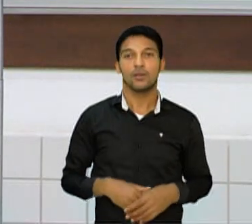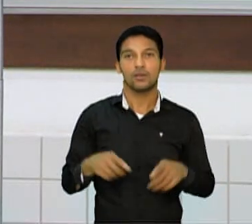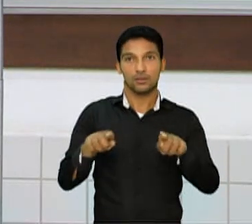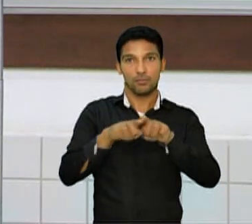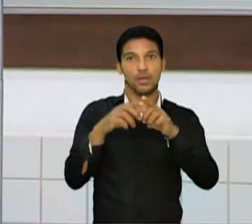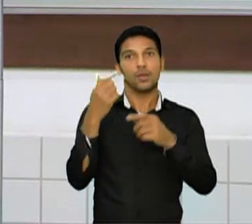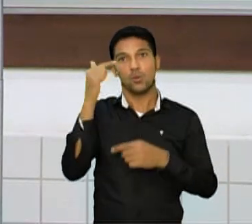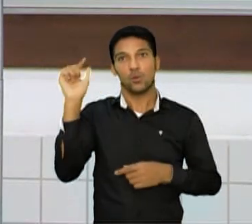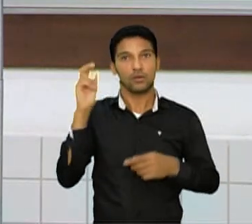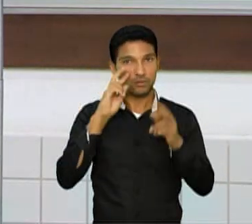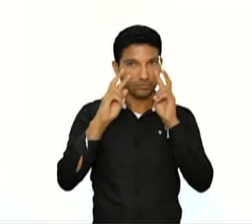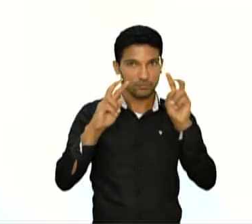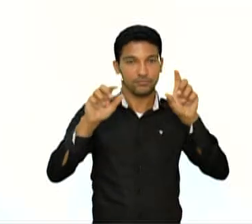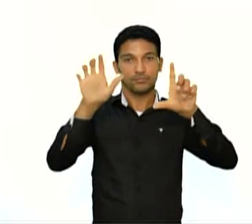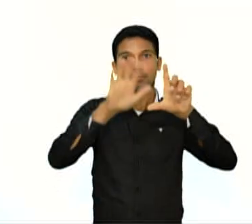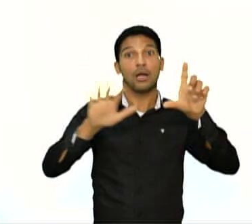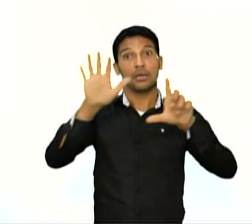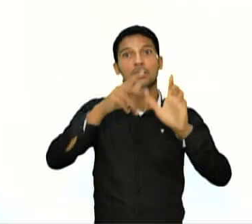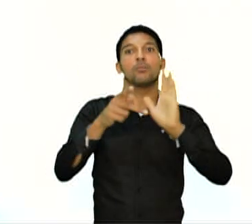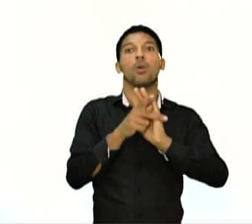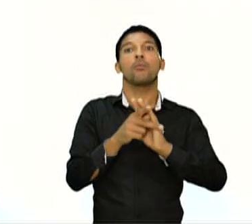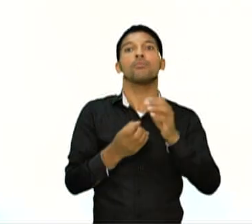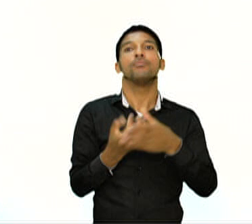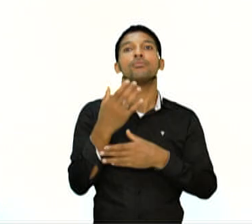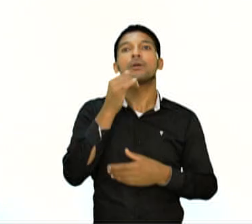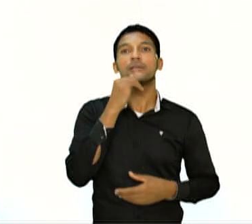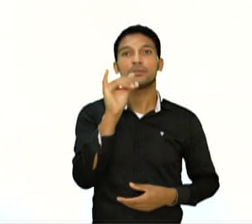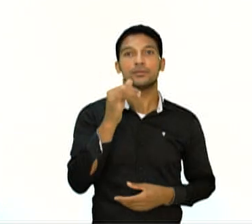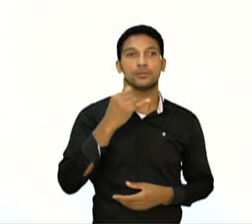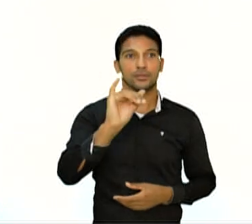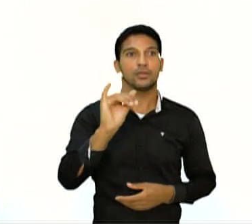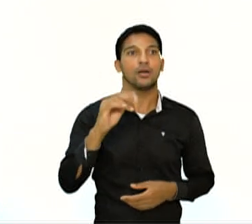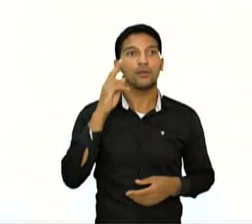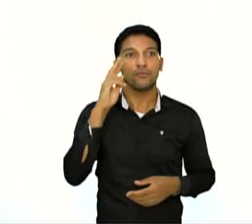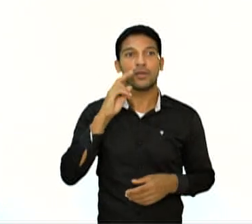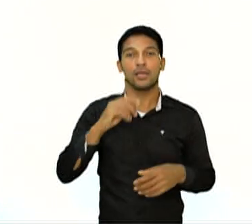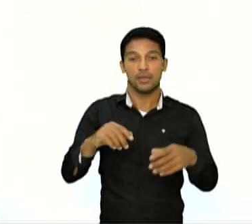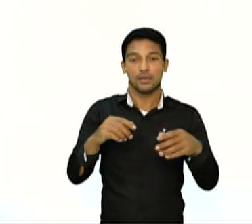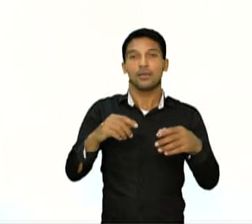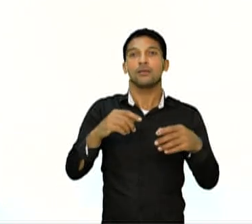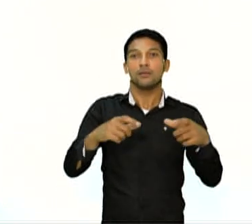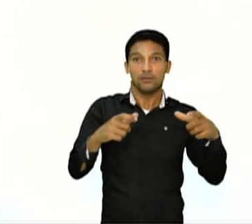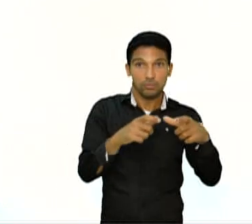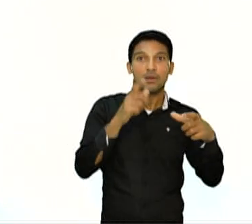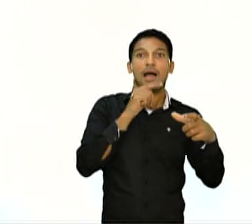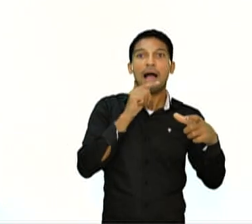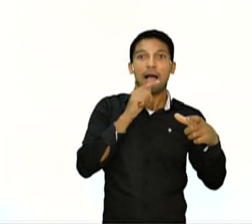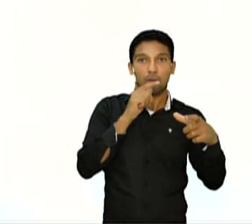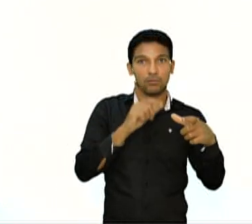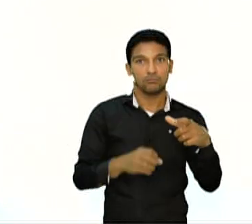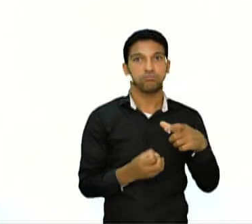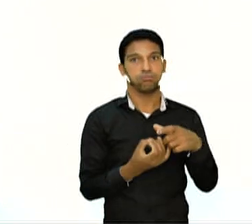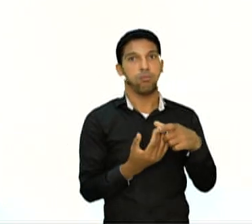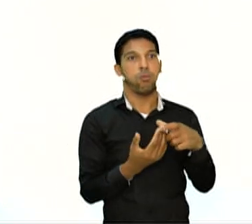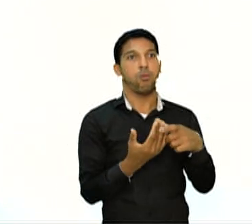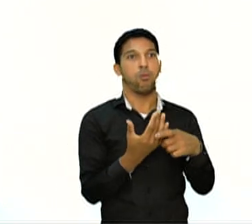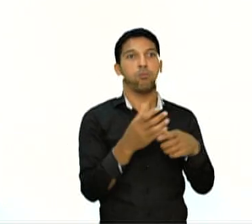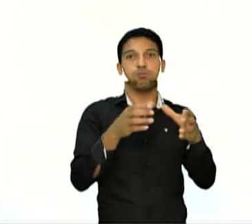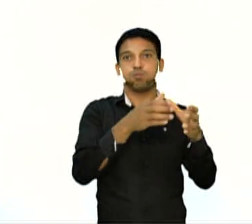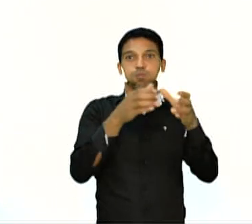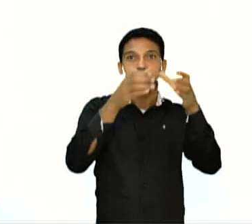da maneira de perfil, então nós vamos ter aqui o vapor de água, passa por um transformador, para que não